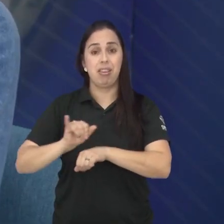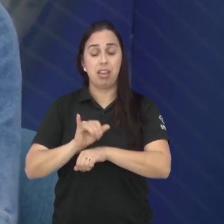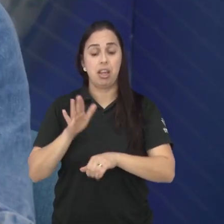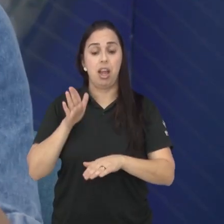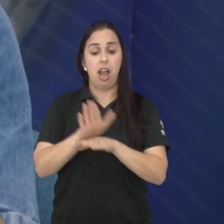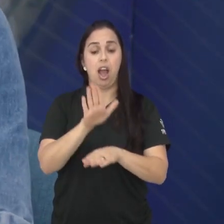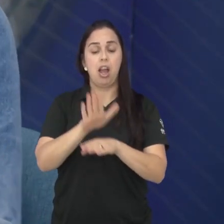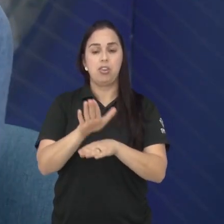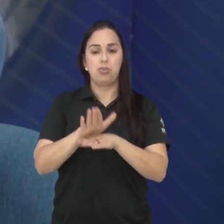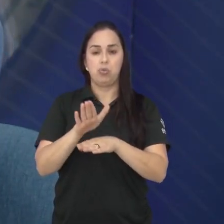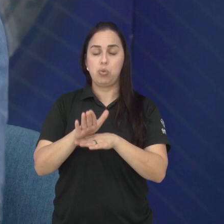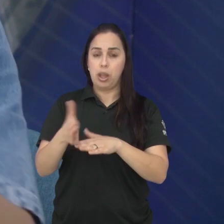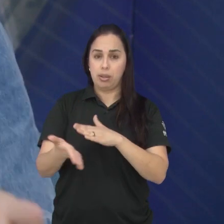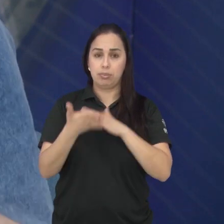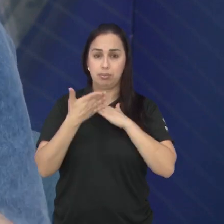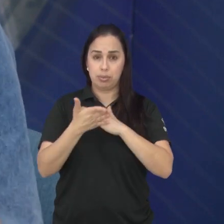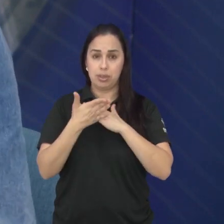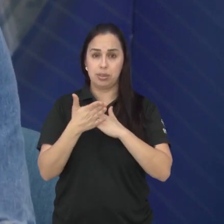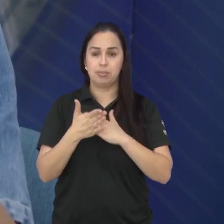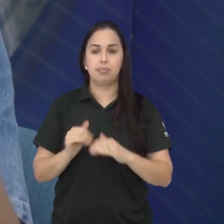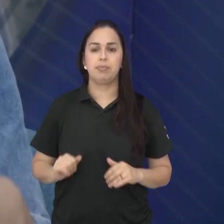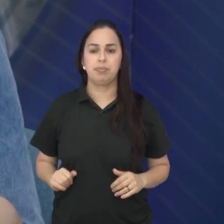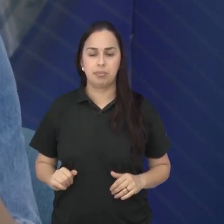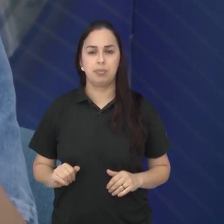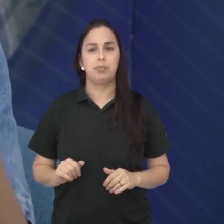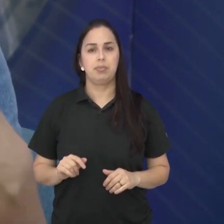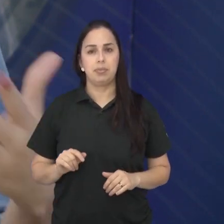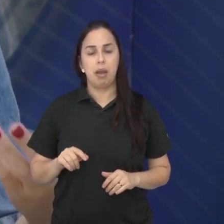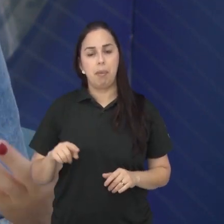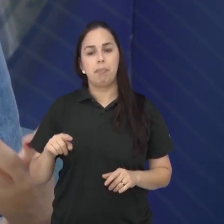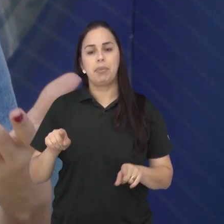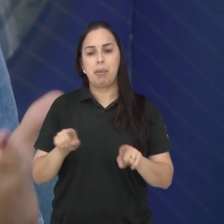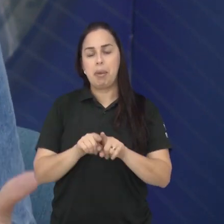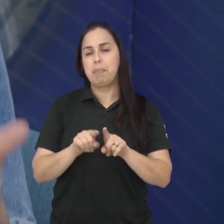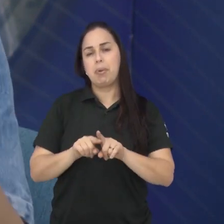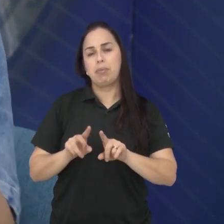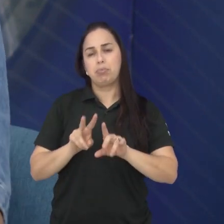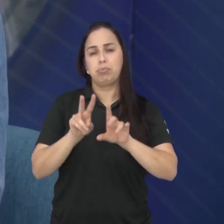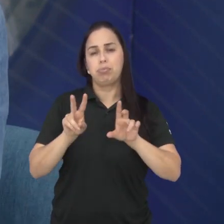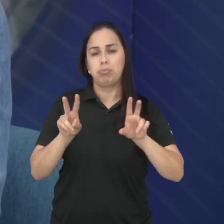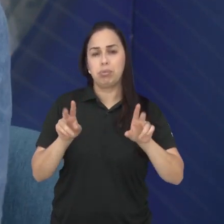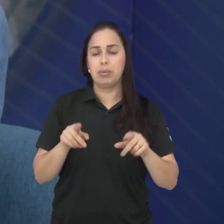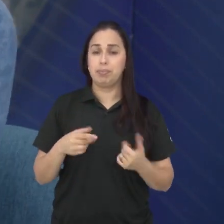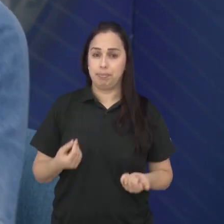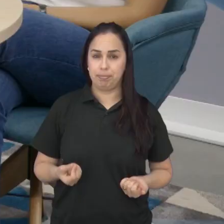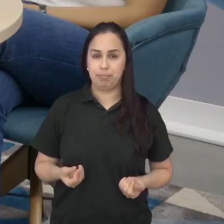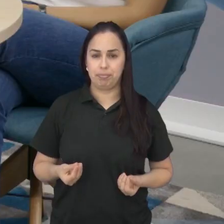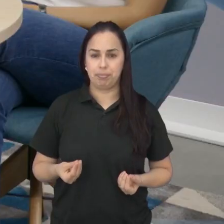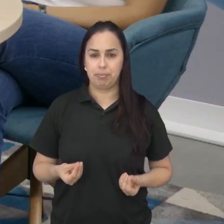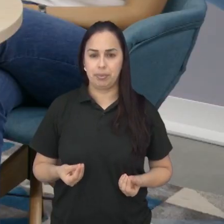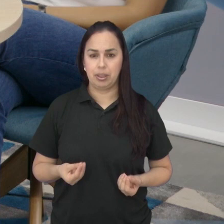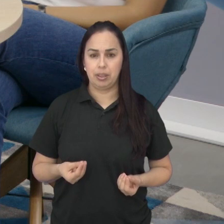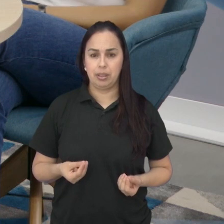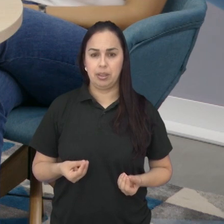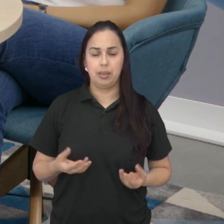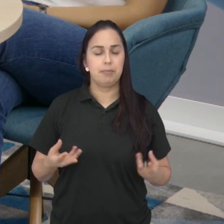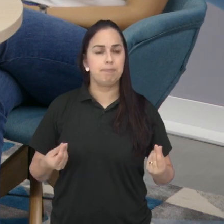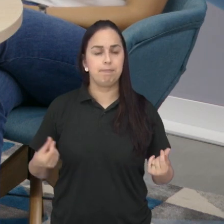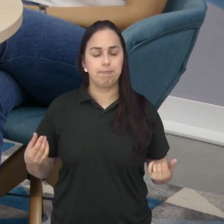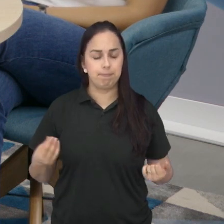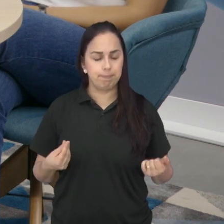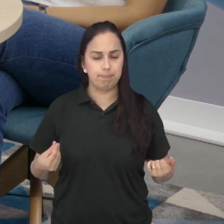que auxiliam, né, a gente falar sobre isso, explorar a sororidade. Tem uma idade,